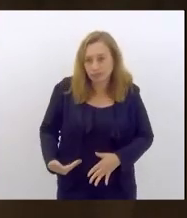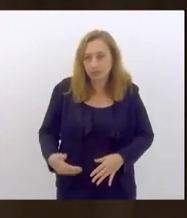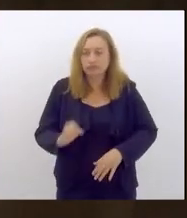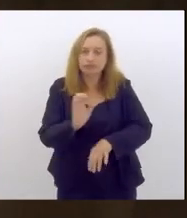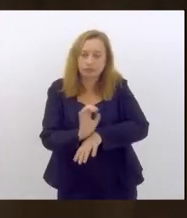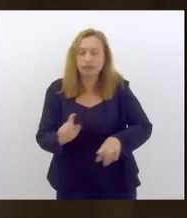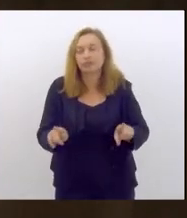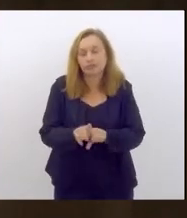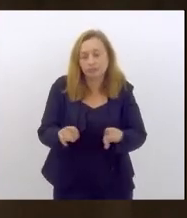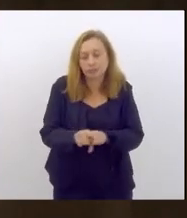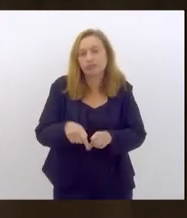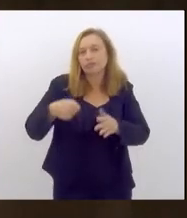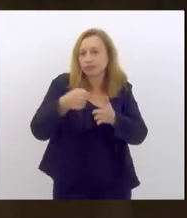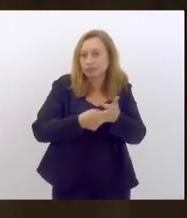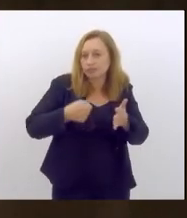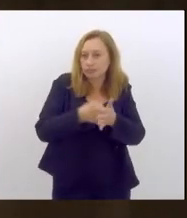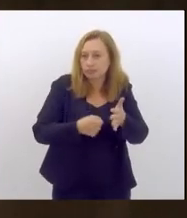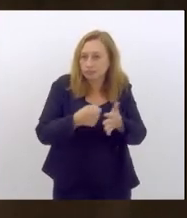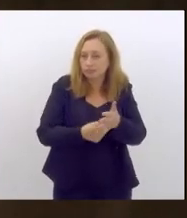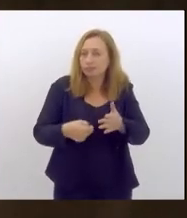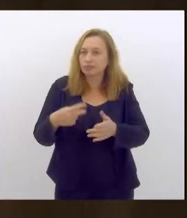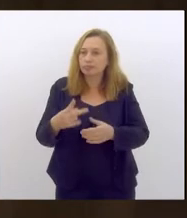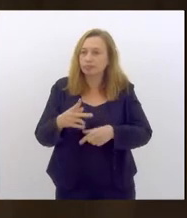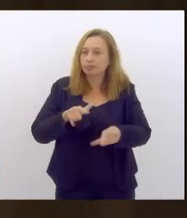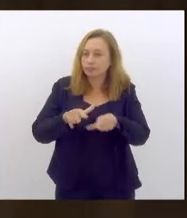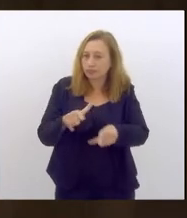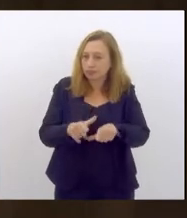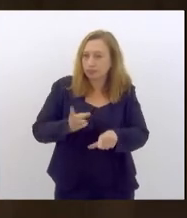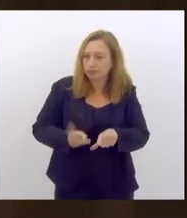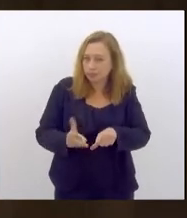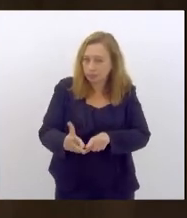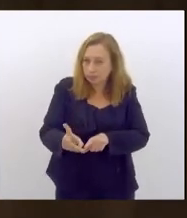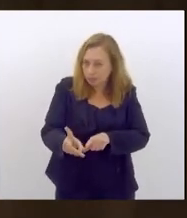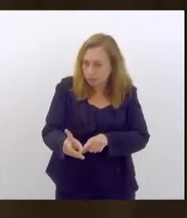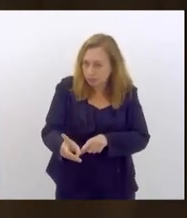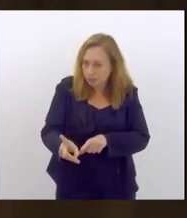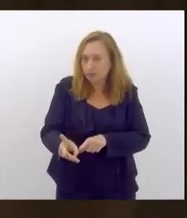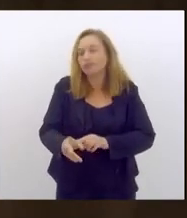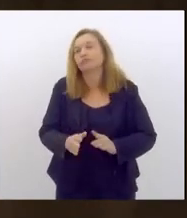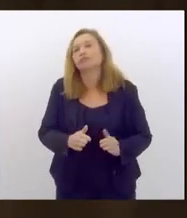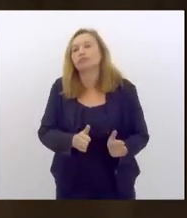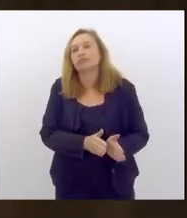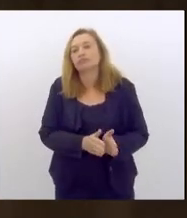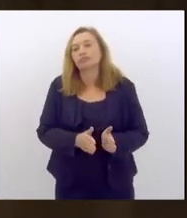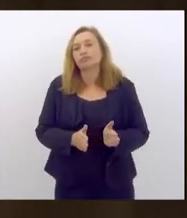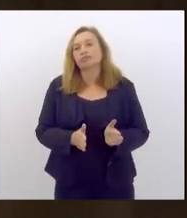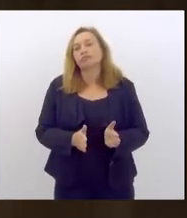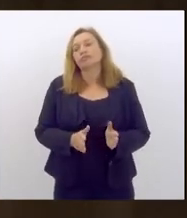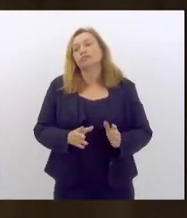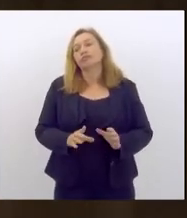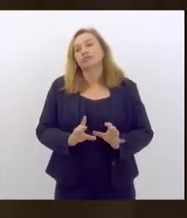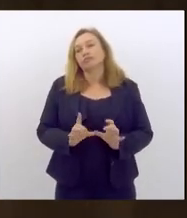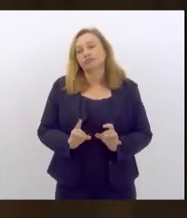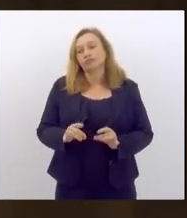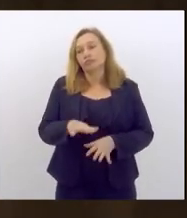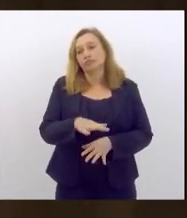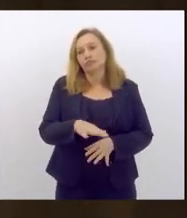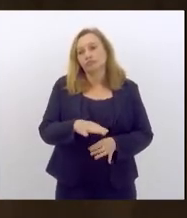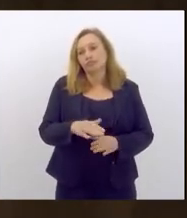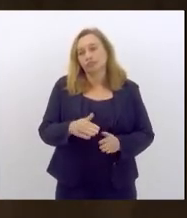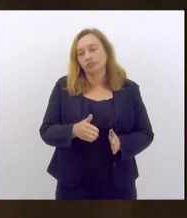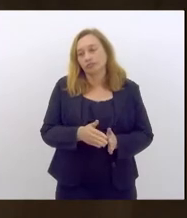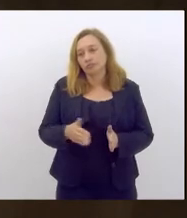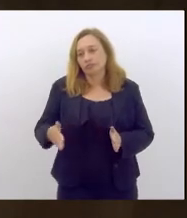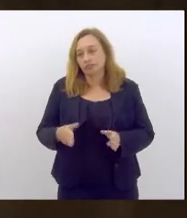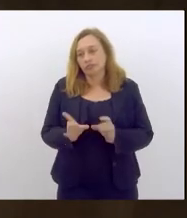mesmo tempo, a luta para que os seus empregos sejam mantidos, para que o processo de privatização dos serviços de